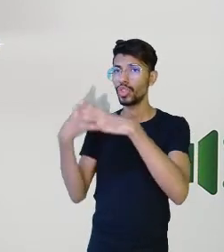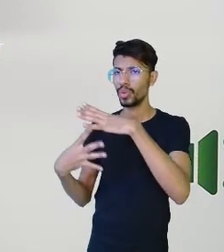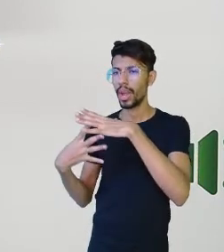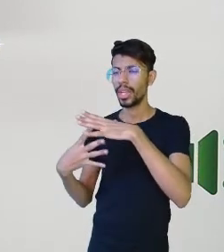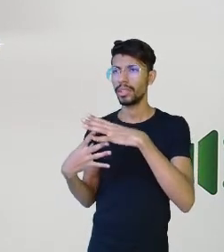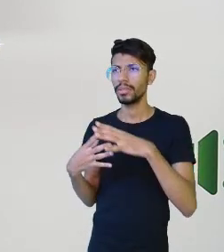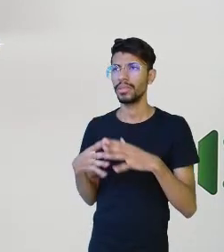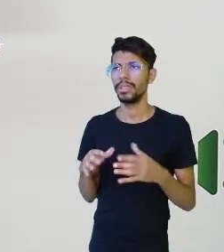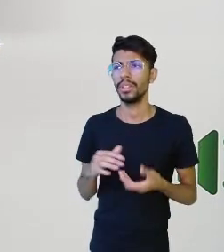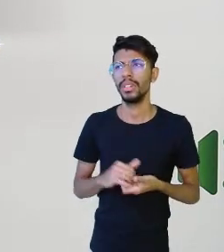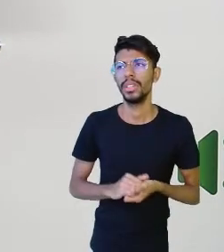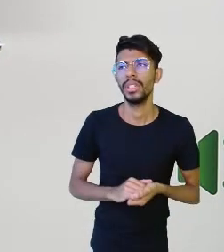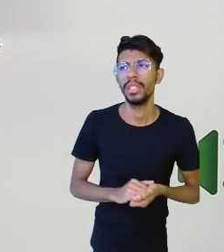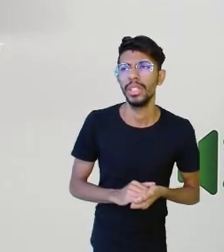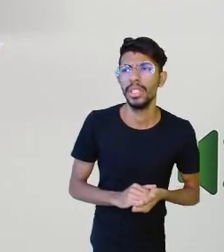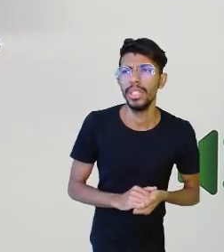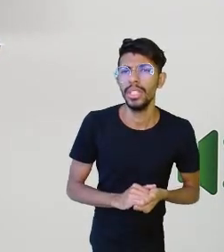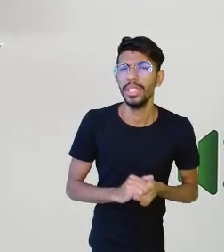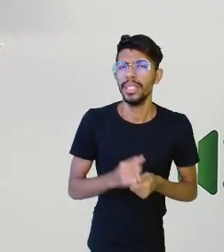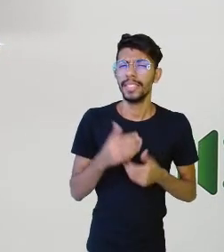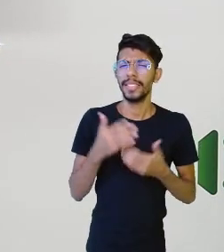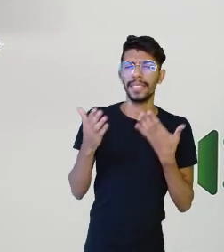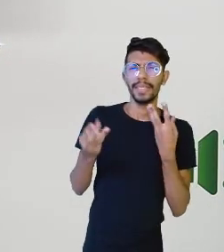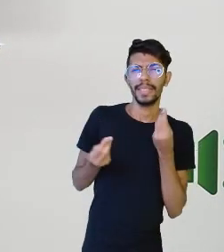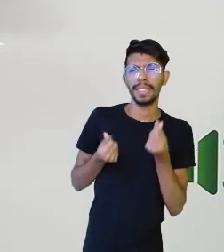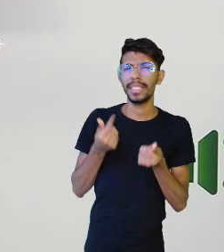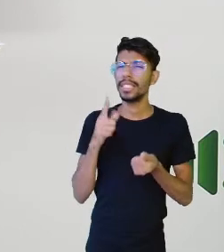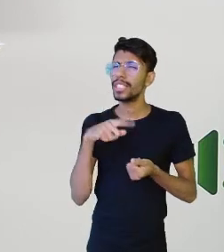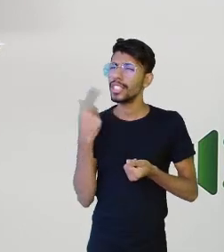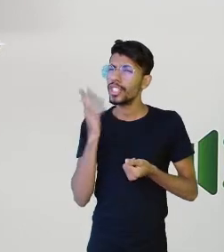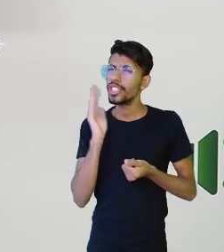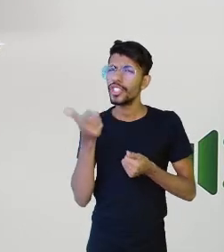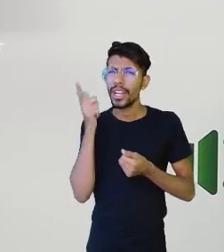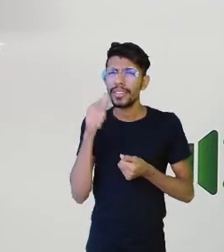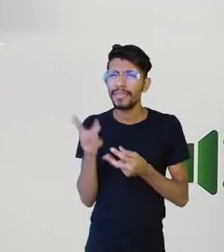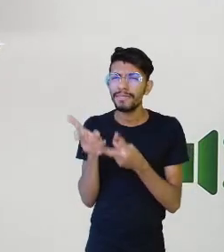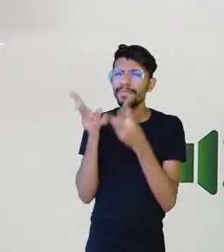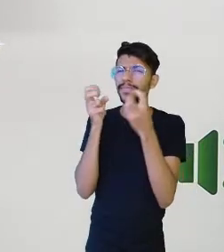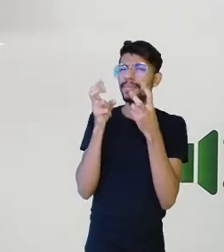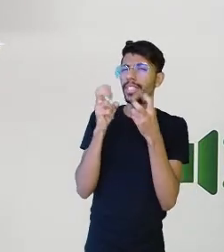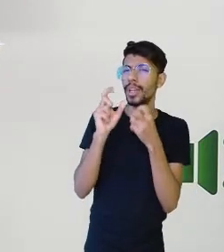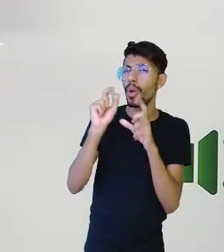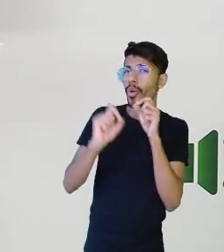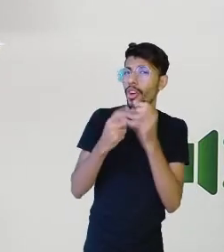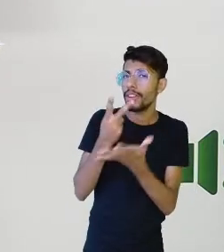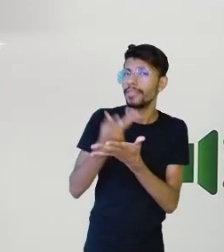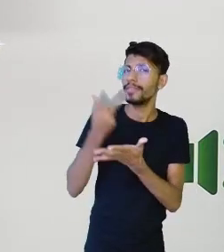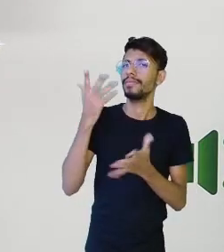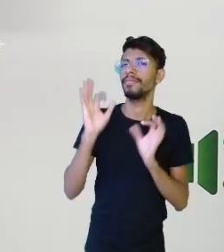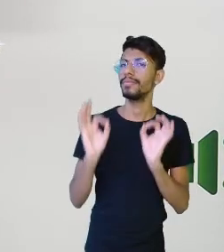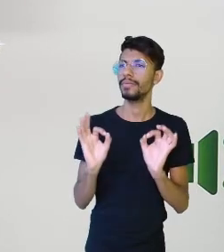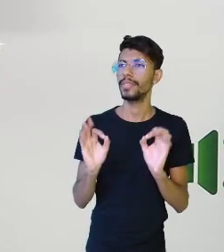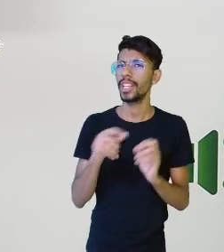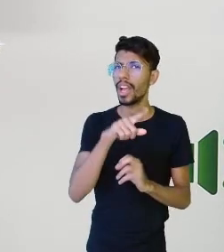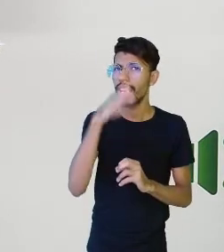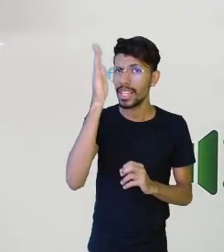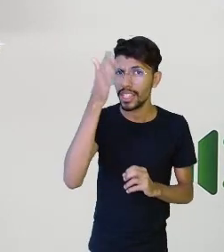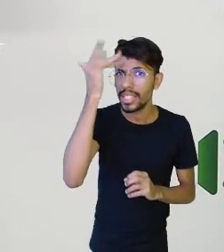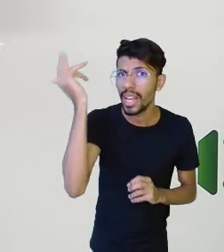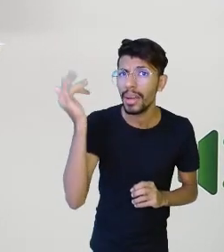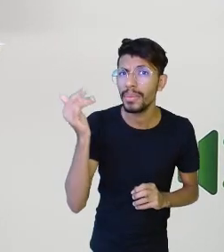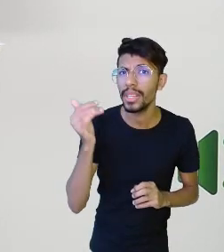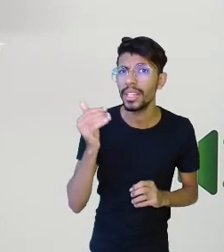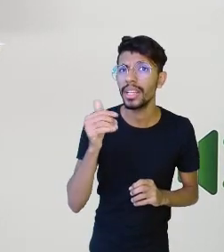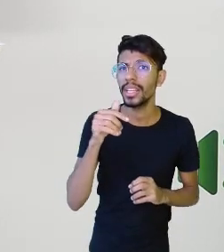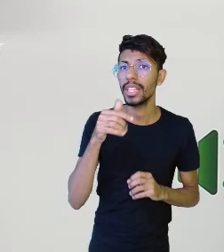2/4. Por aí a gente já tem uma prévia do que vai acontecer. Você já sabe?